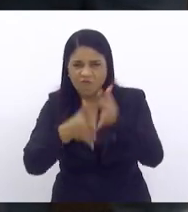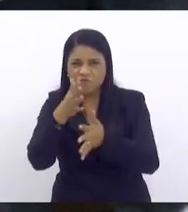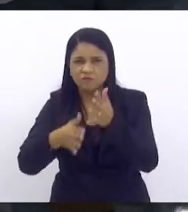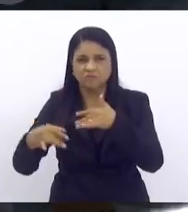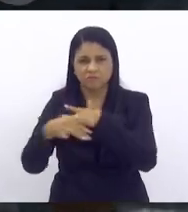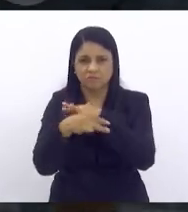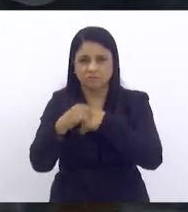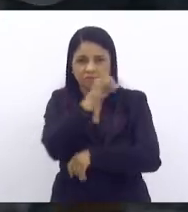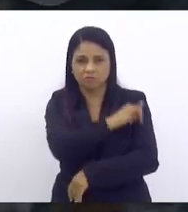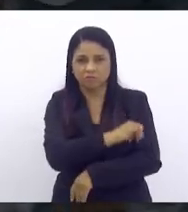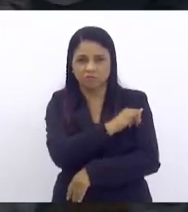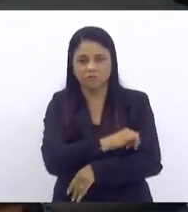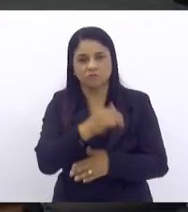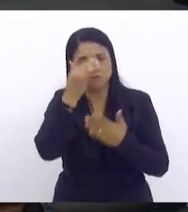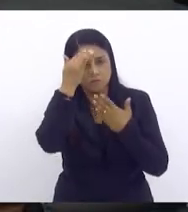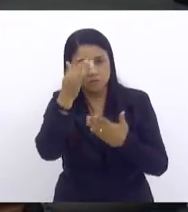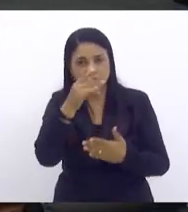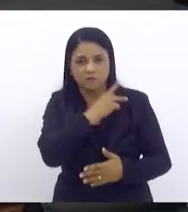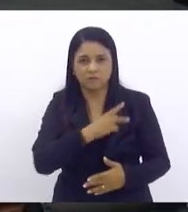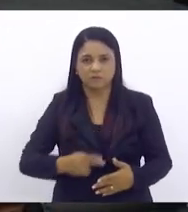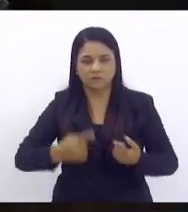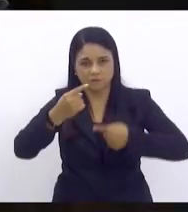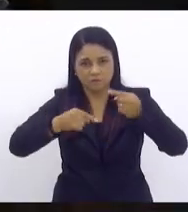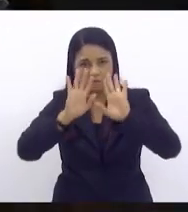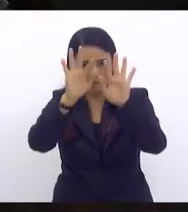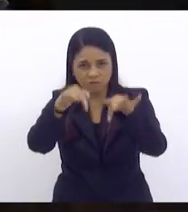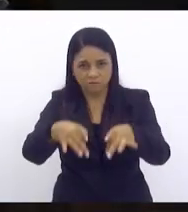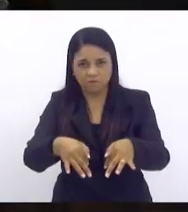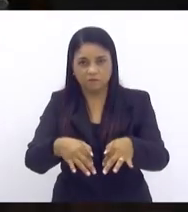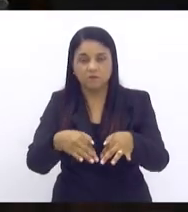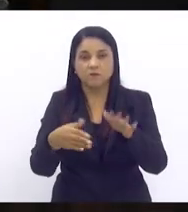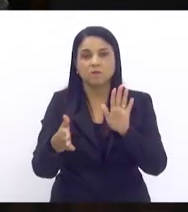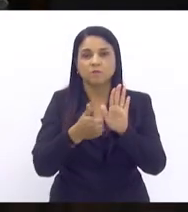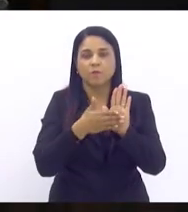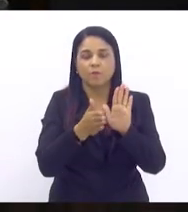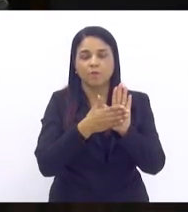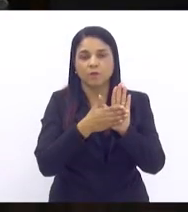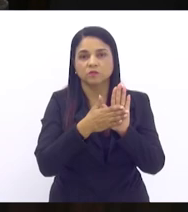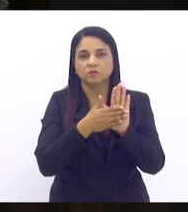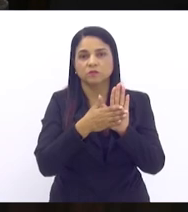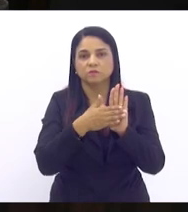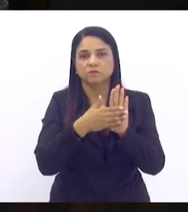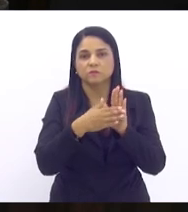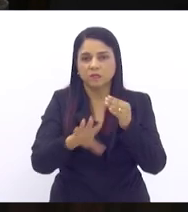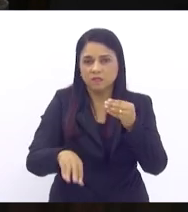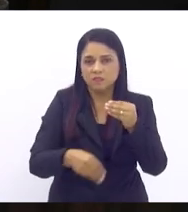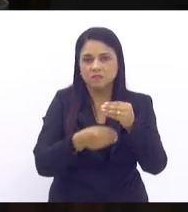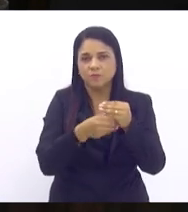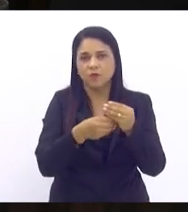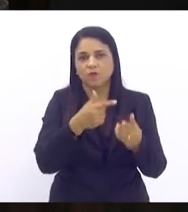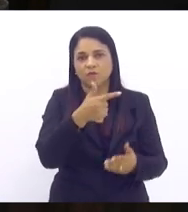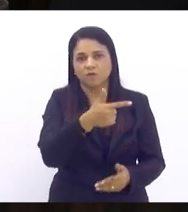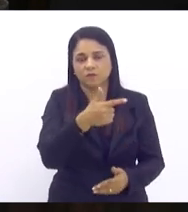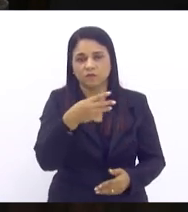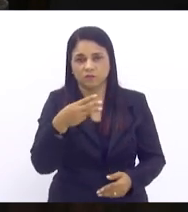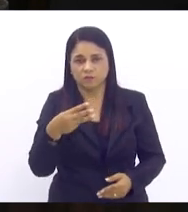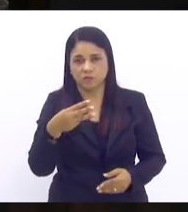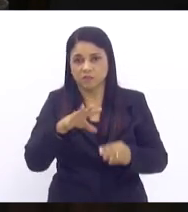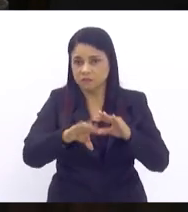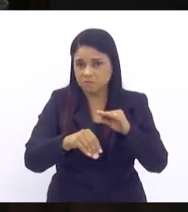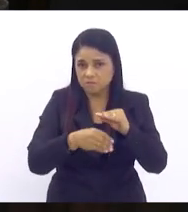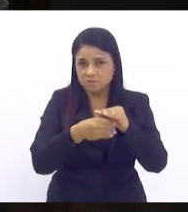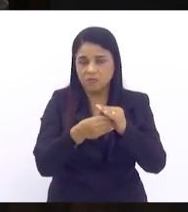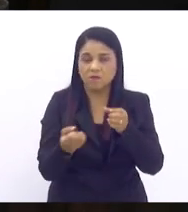Janeiro. Obrigado, presidente. Não havendo mais quem queira discutir, encerrada a discussão, a presente proposta recebeu 23 emendas